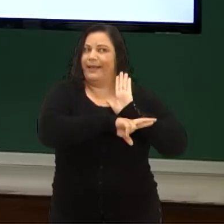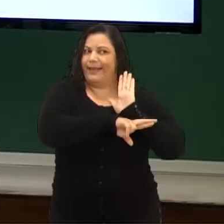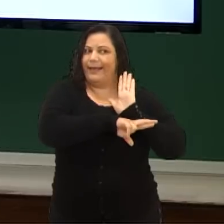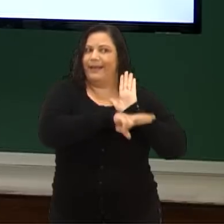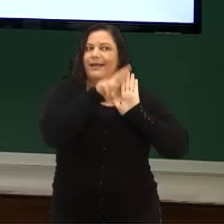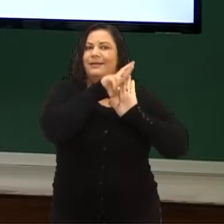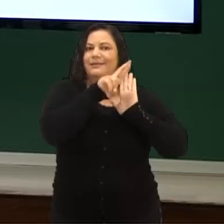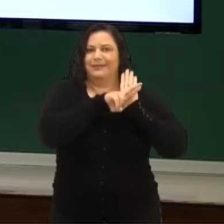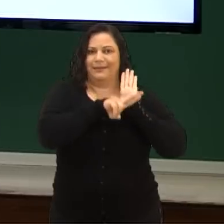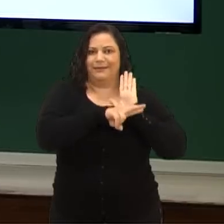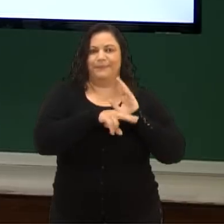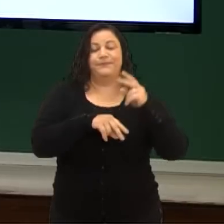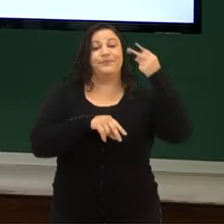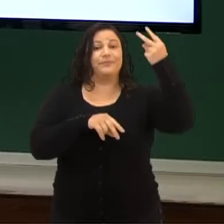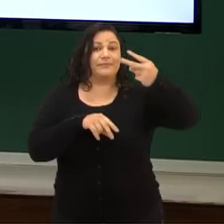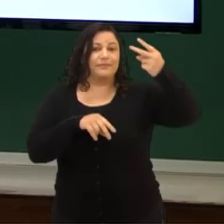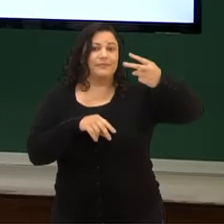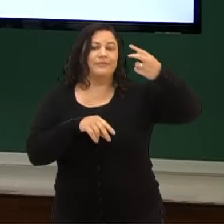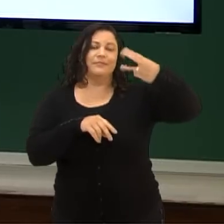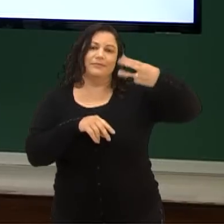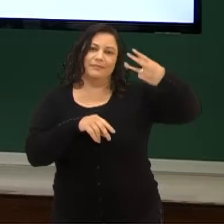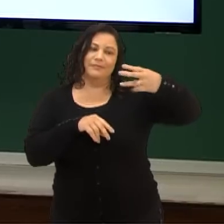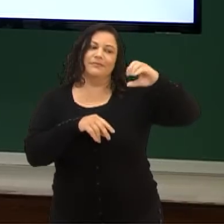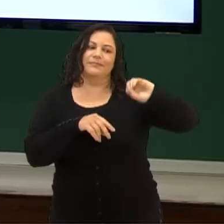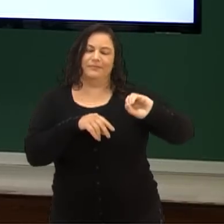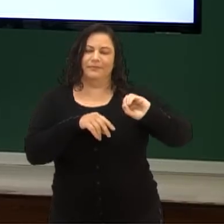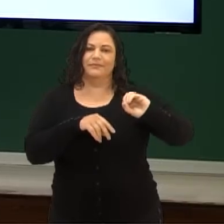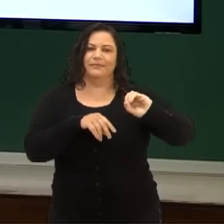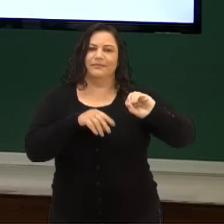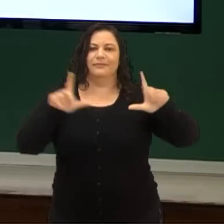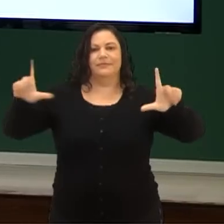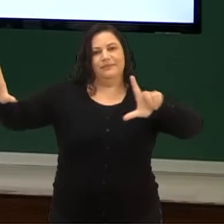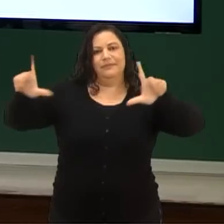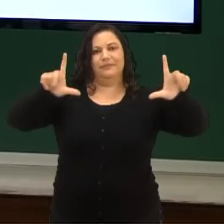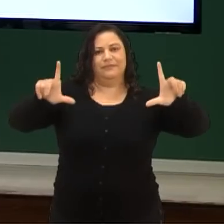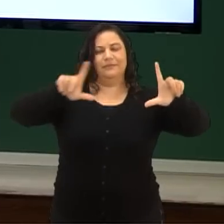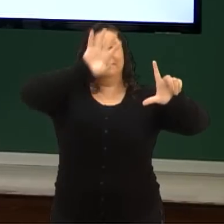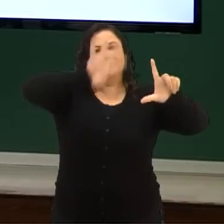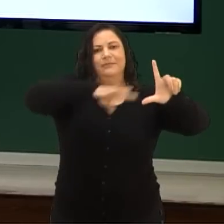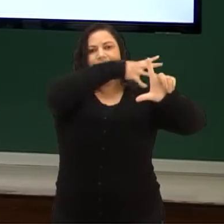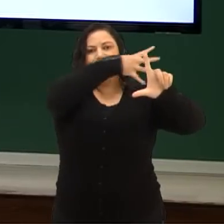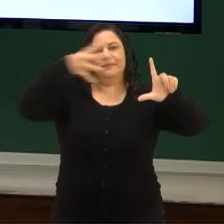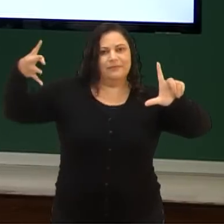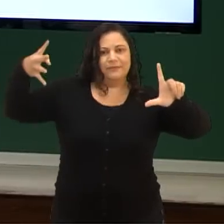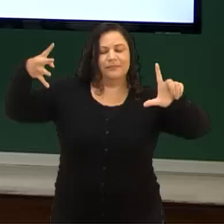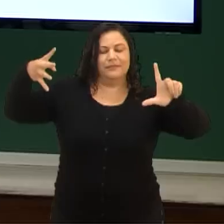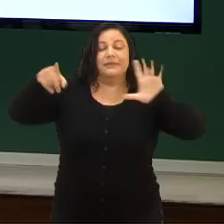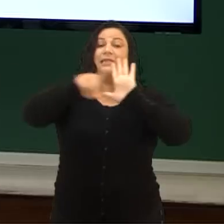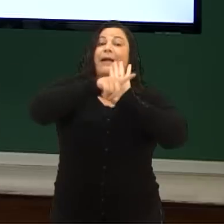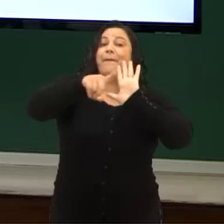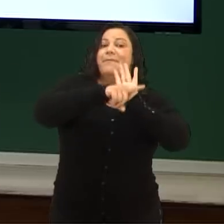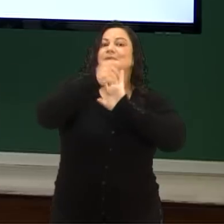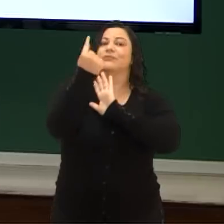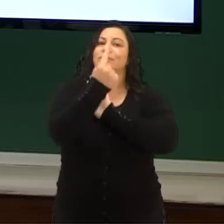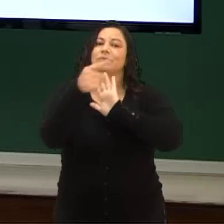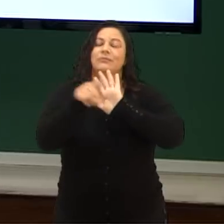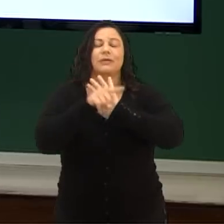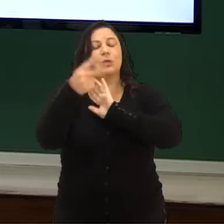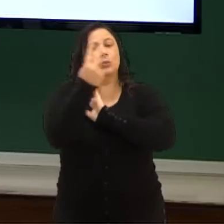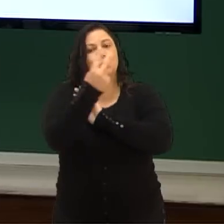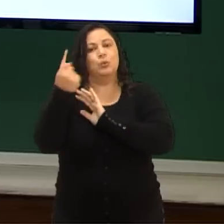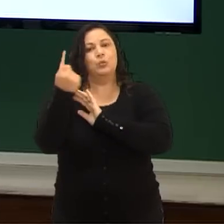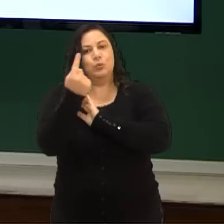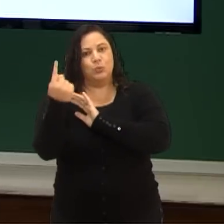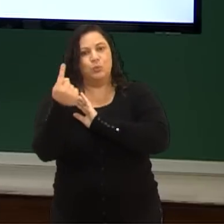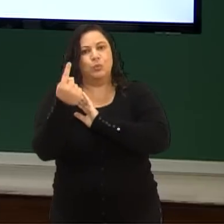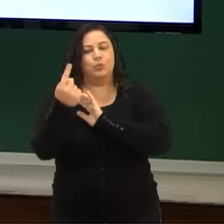2, 3 e 0, virou essa coluna, 2, 3 e 0. Essa linha, menos 1, menos 2 e 1, virou essa coluna.